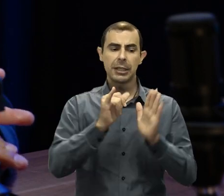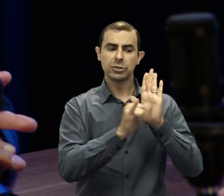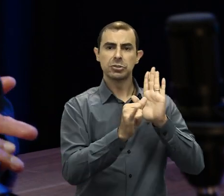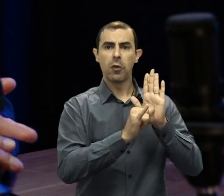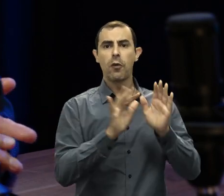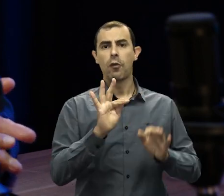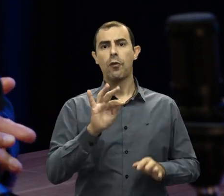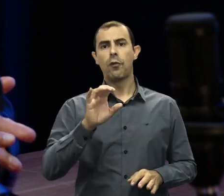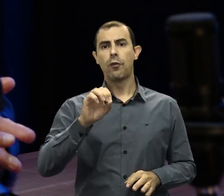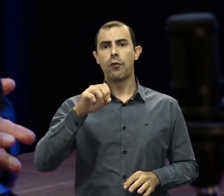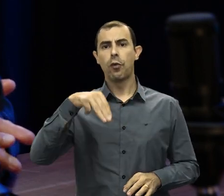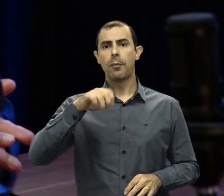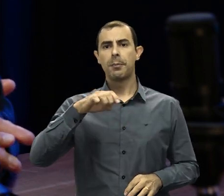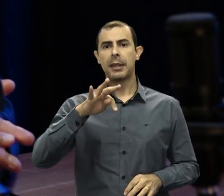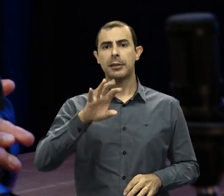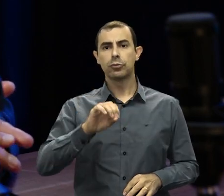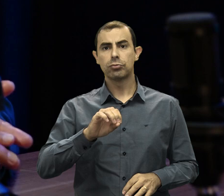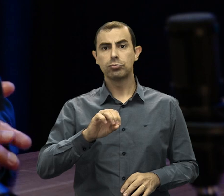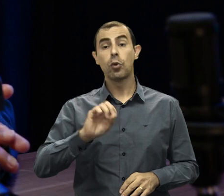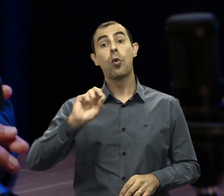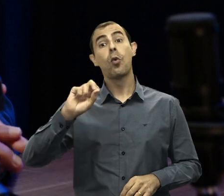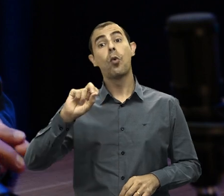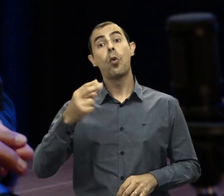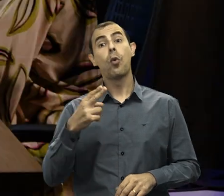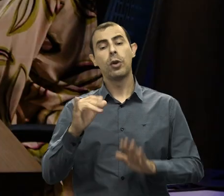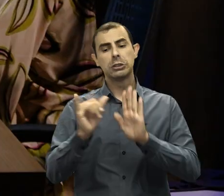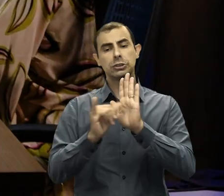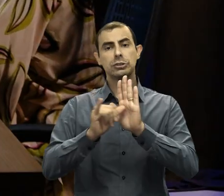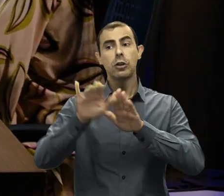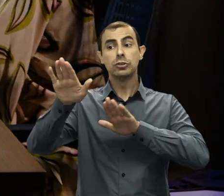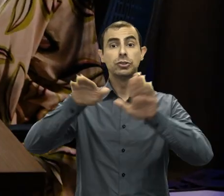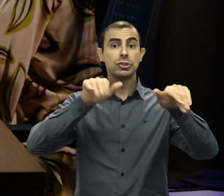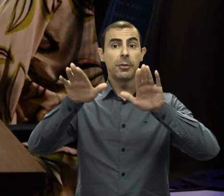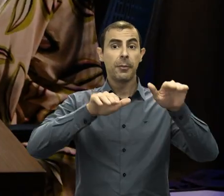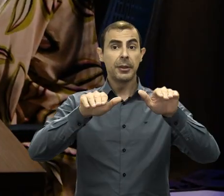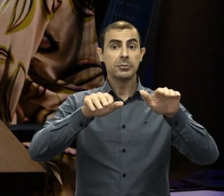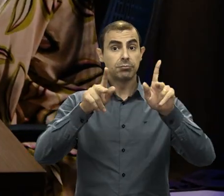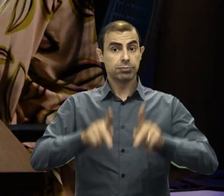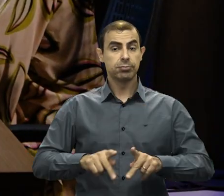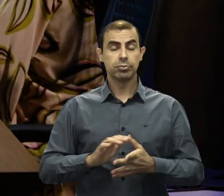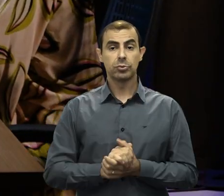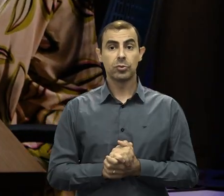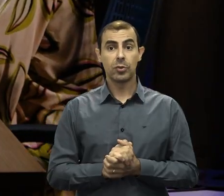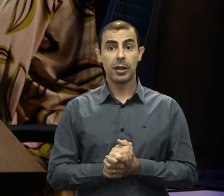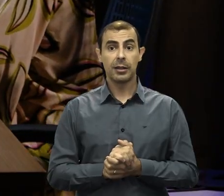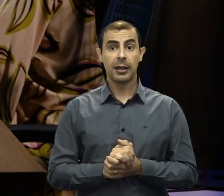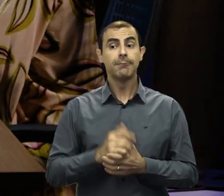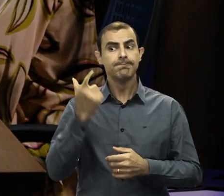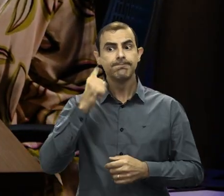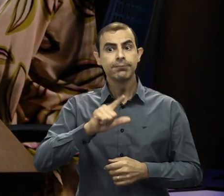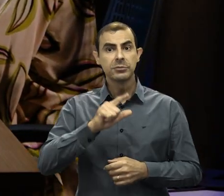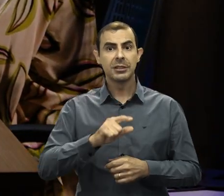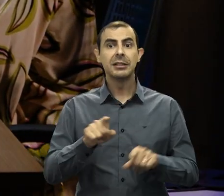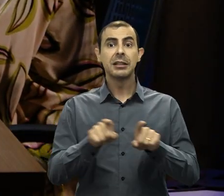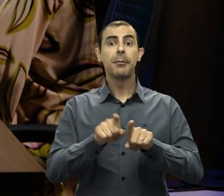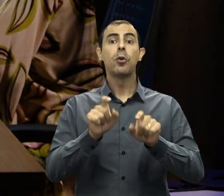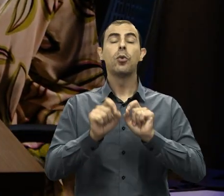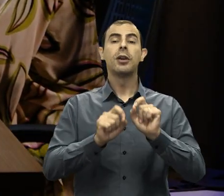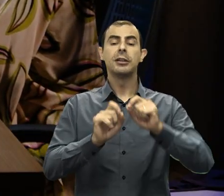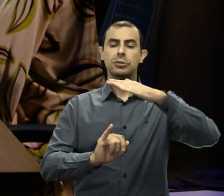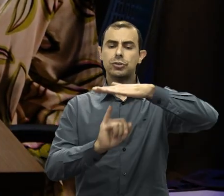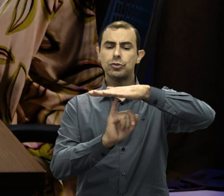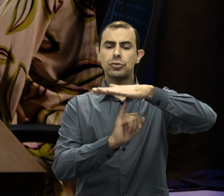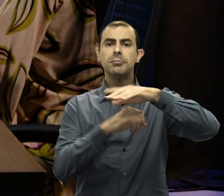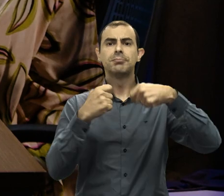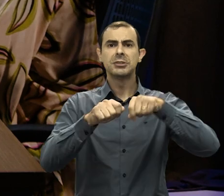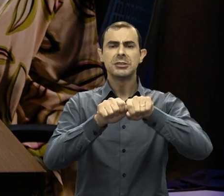fomento, seja de edital de chamamento público, e mostrando que essas instituições elas